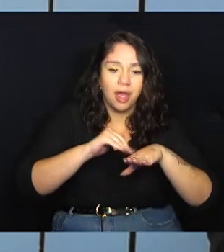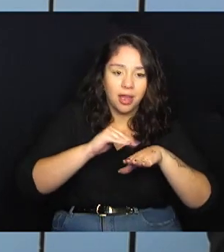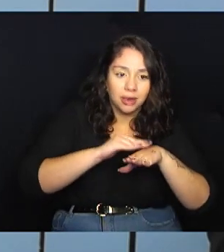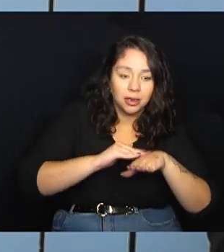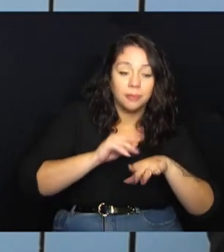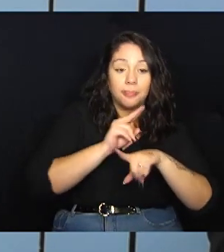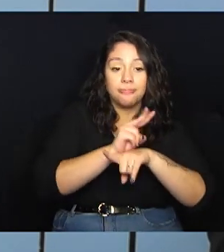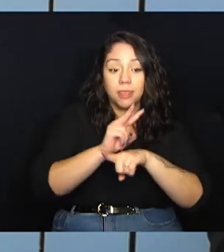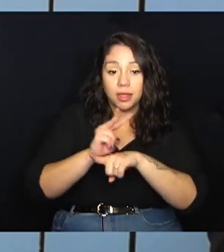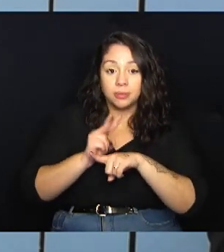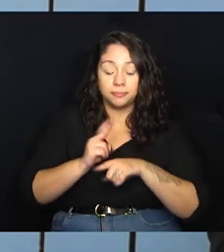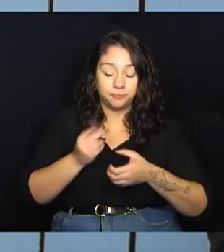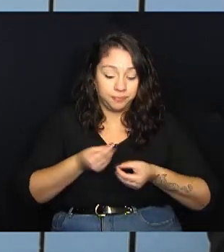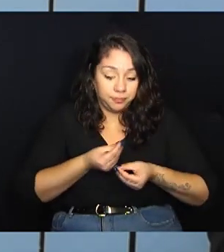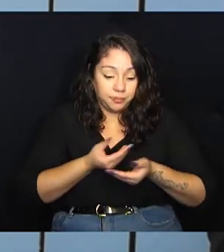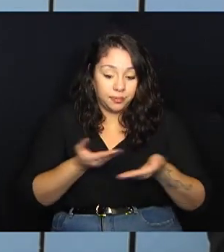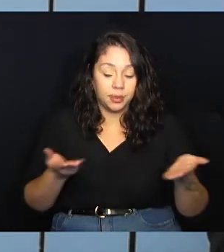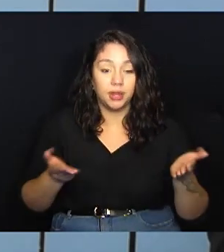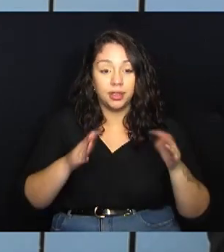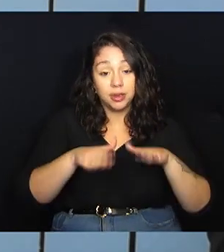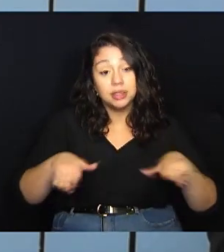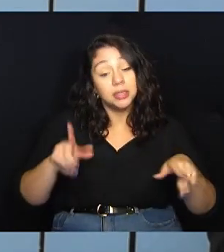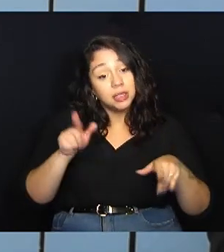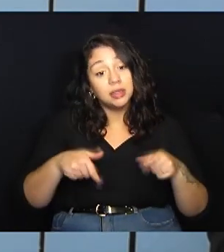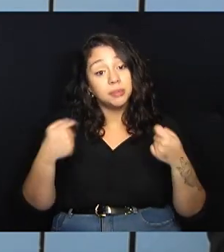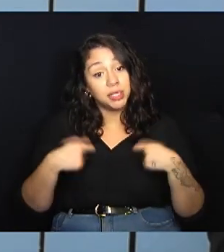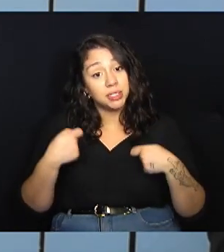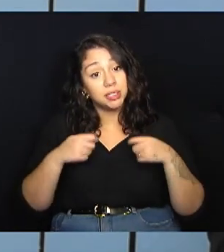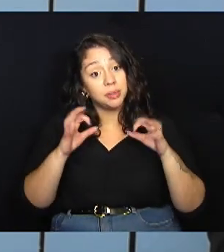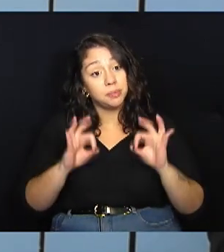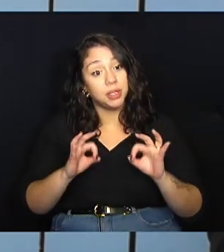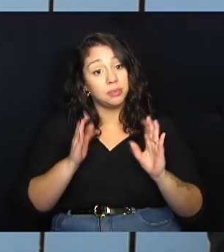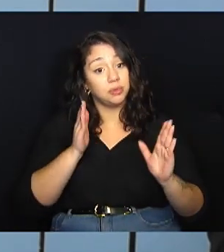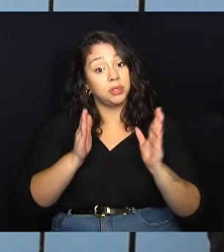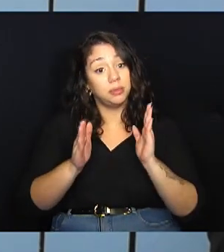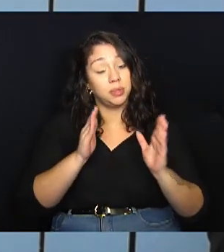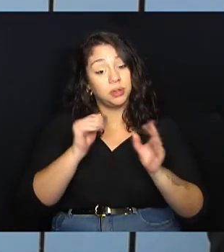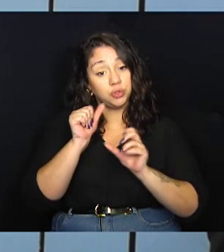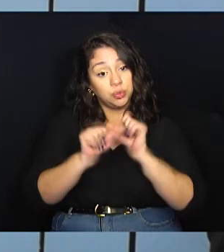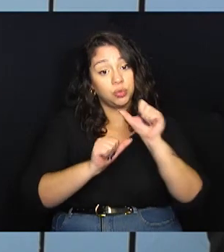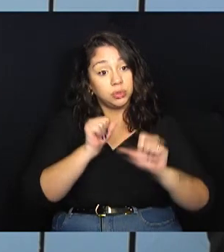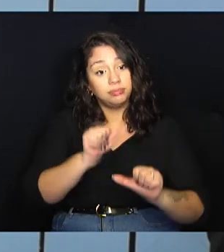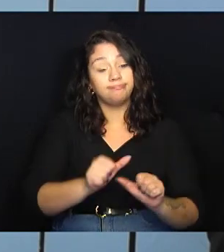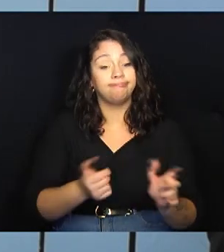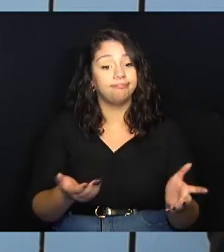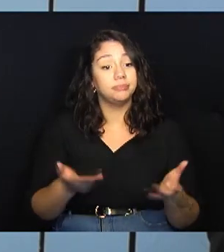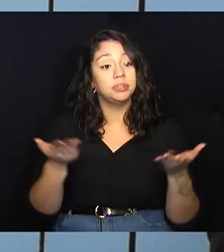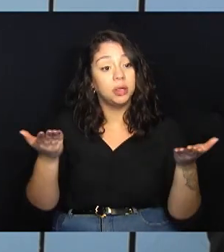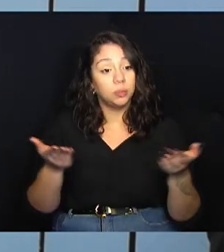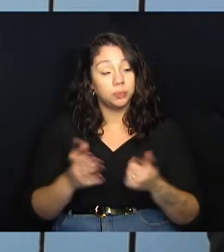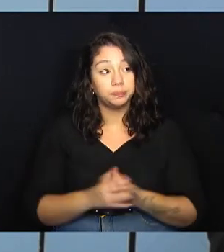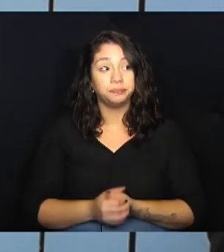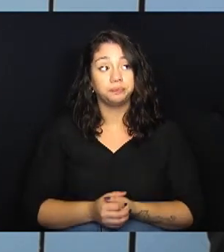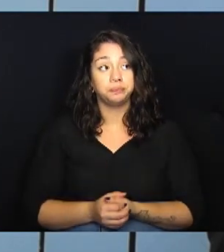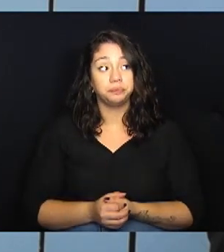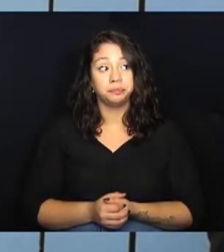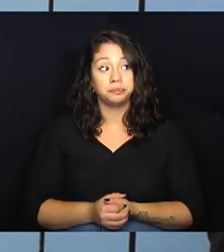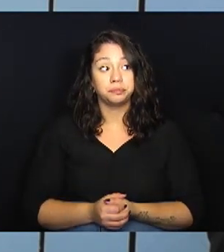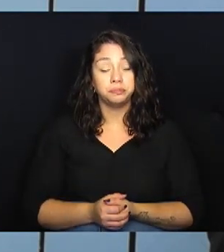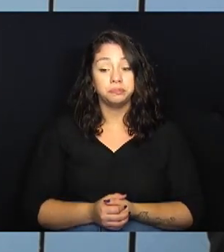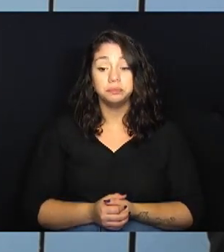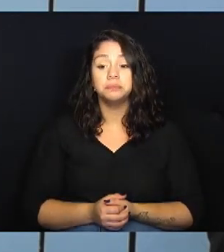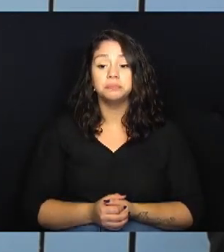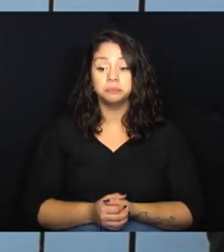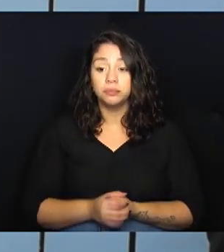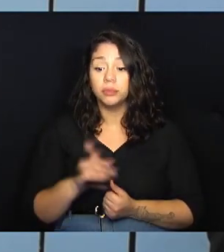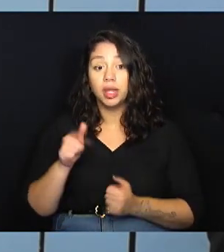cuidado para dar para essas crianças, que é o que eles necessitam nesse período de transição, né? Então, a gente deixar